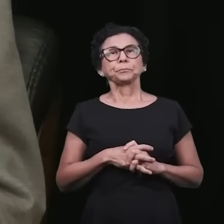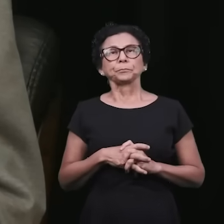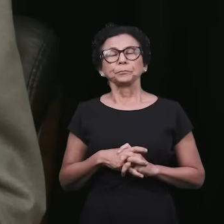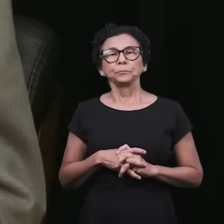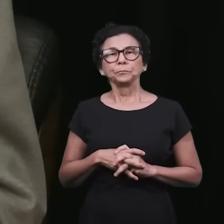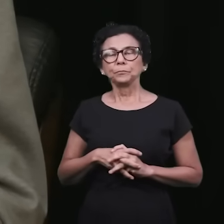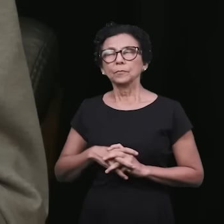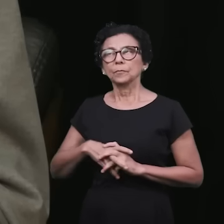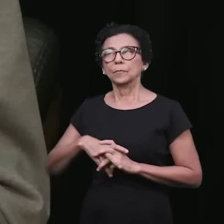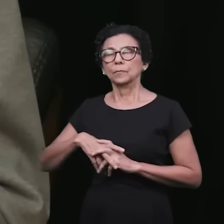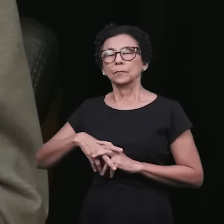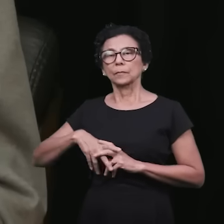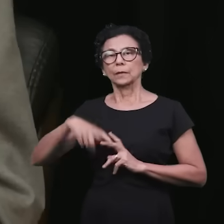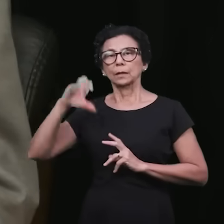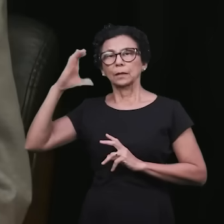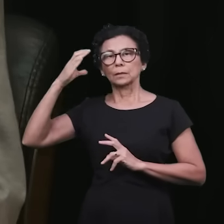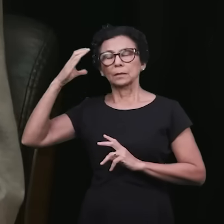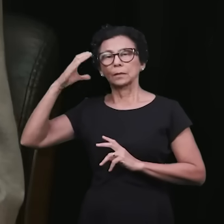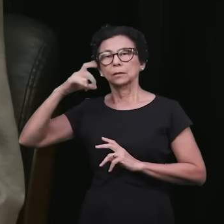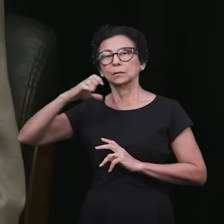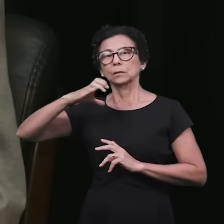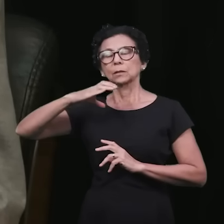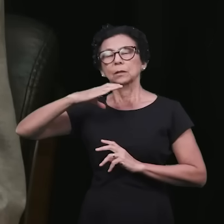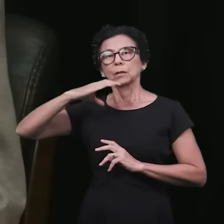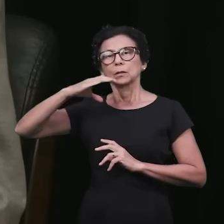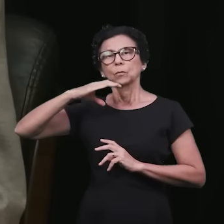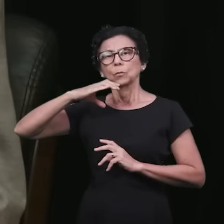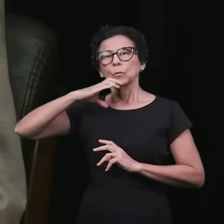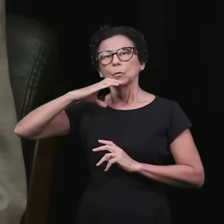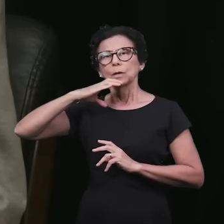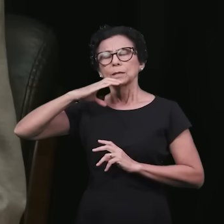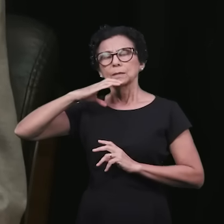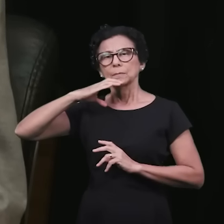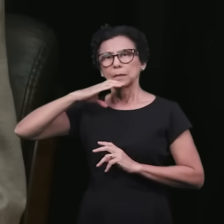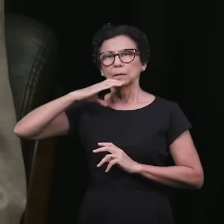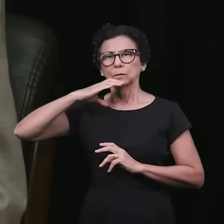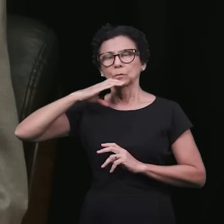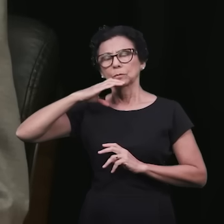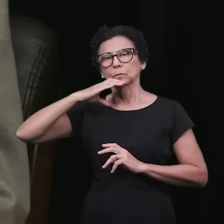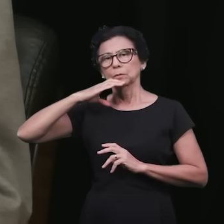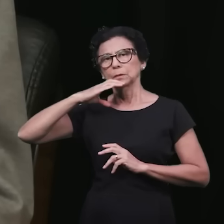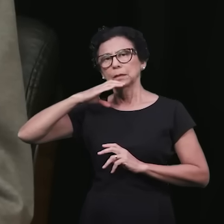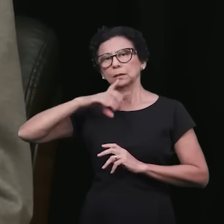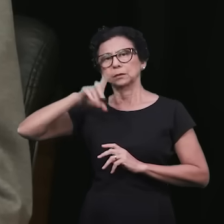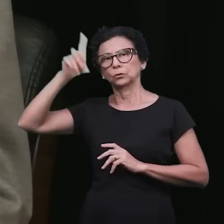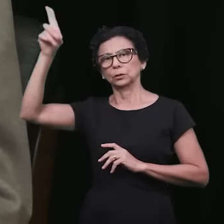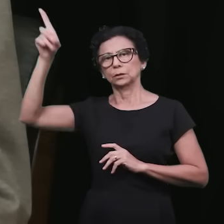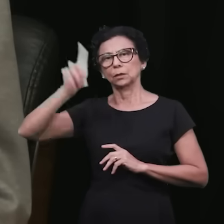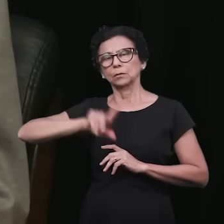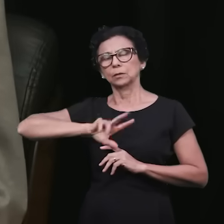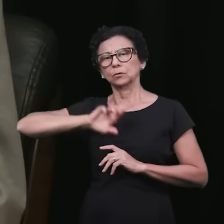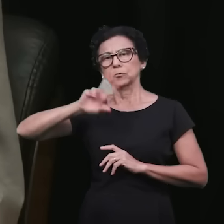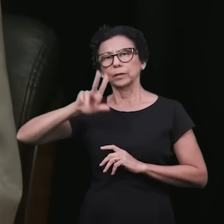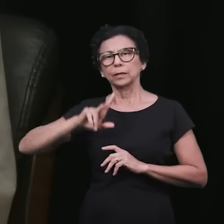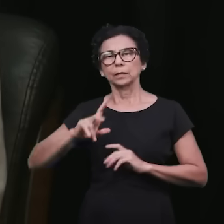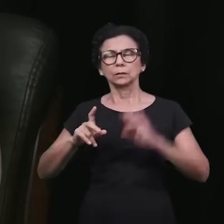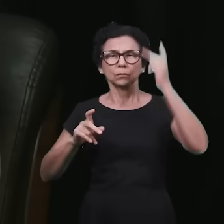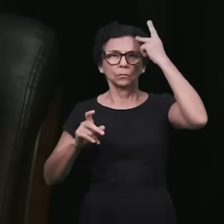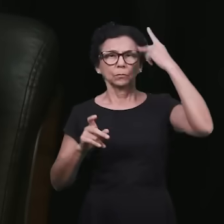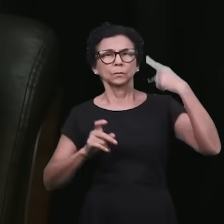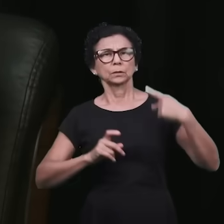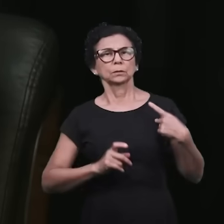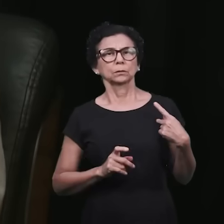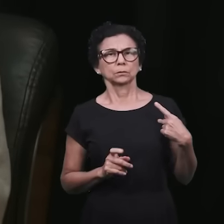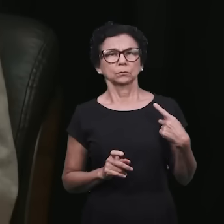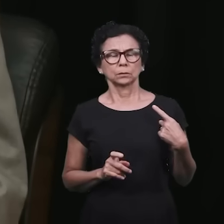ciência. O meu pensamento não são os vossos pensamentos. Isso. Então, a ciência do Senhor é aquilo que vem da